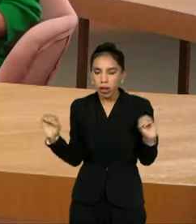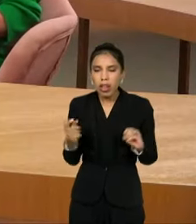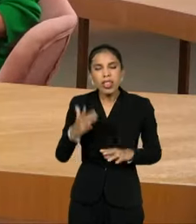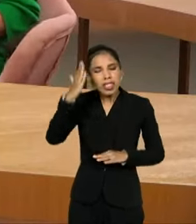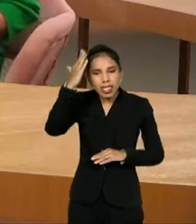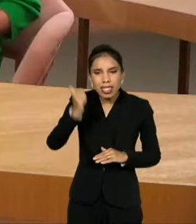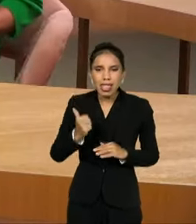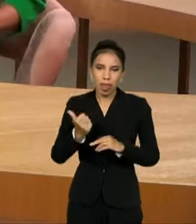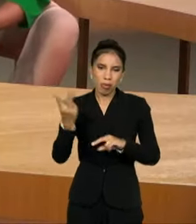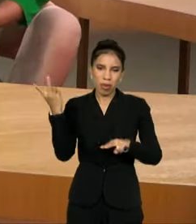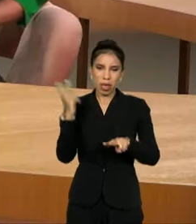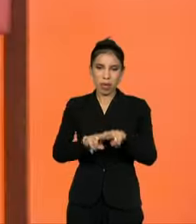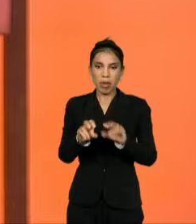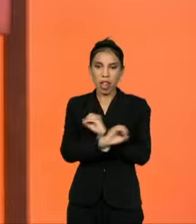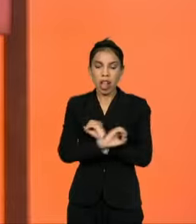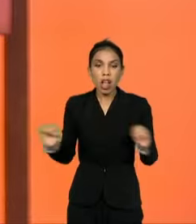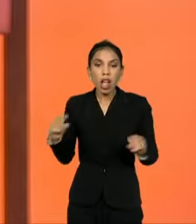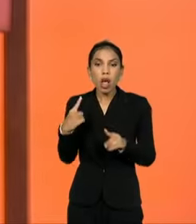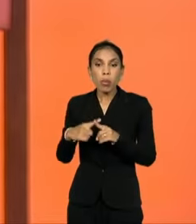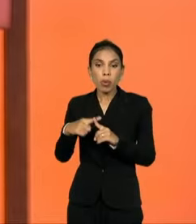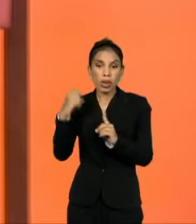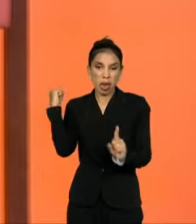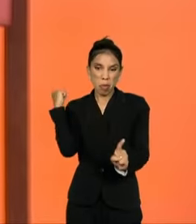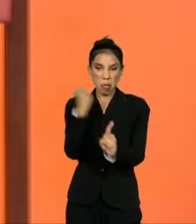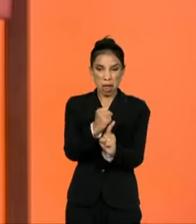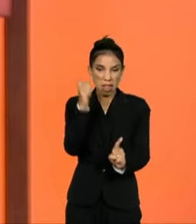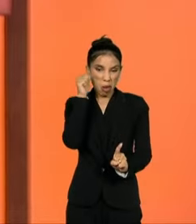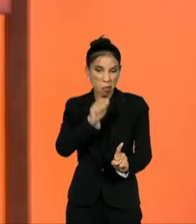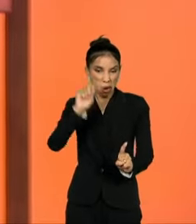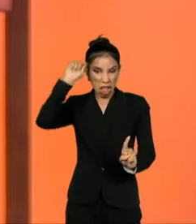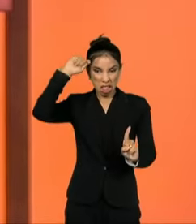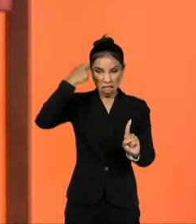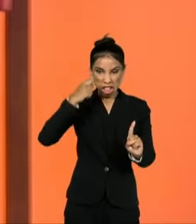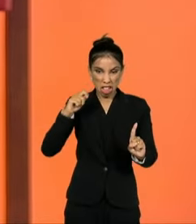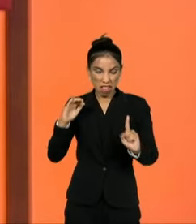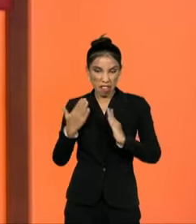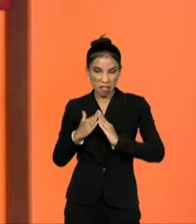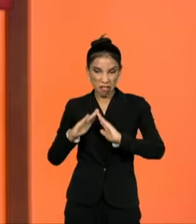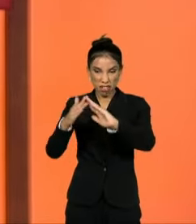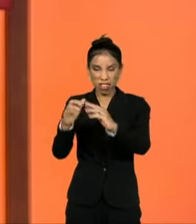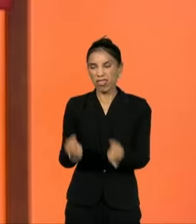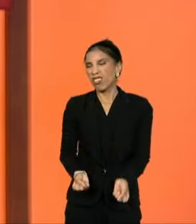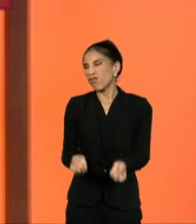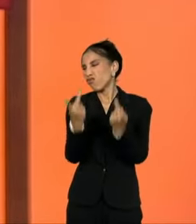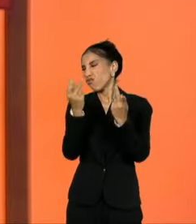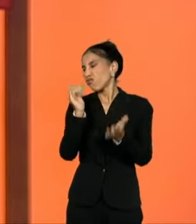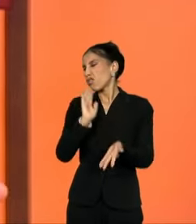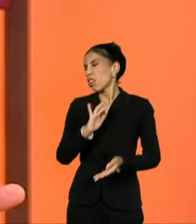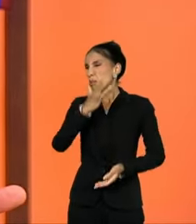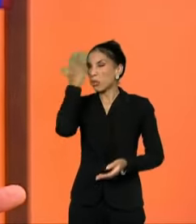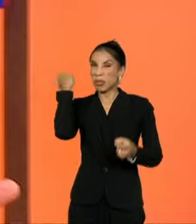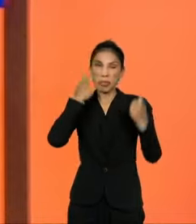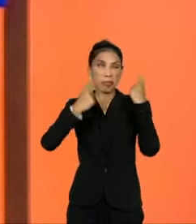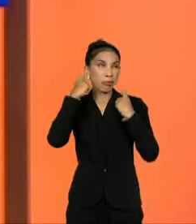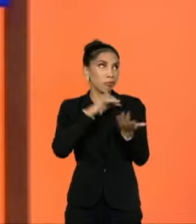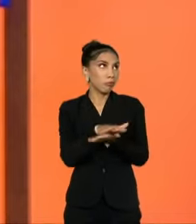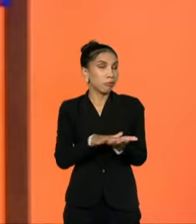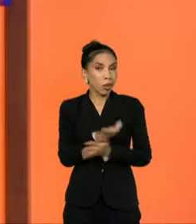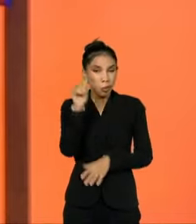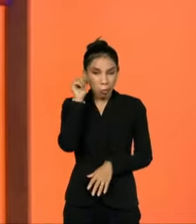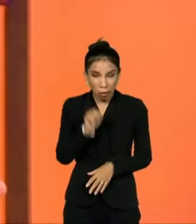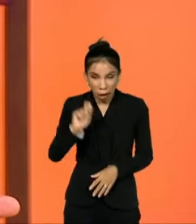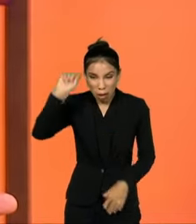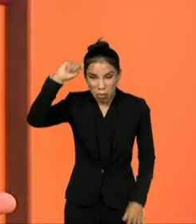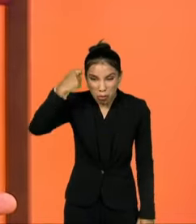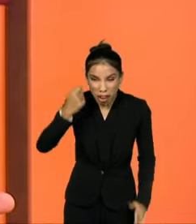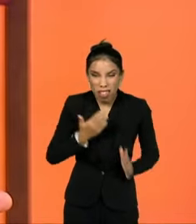certeza da impunidade, porque na cabeça desses caras, matar uma mulher preta da favela não vai dar em nada, né? Não vai dar em nada. Matar uma mulher preta